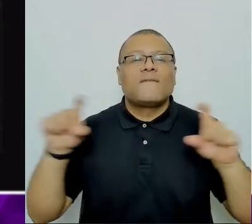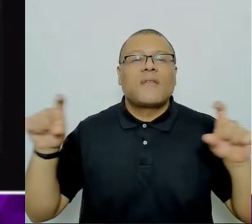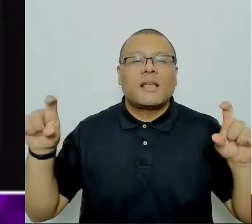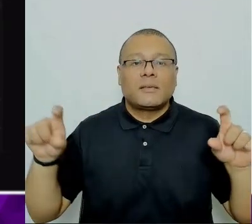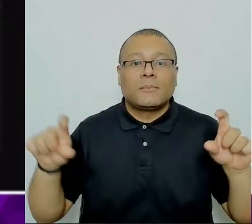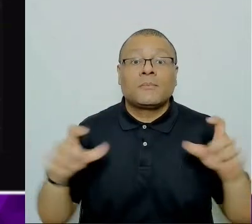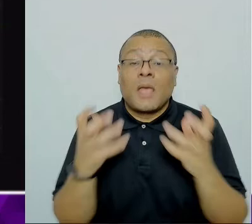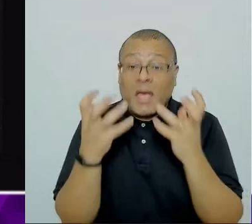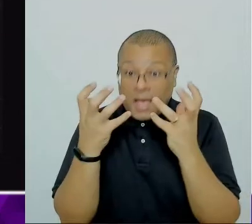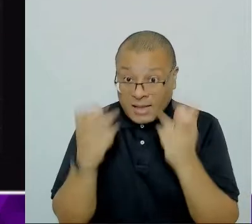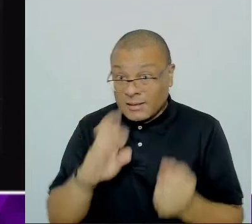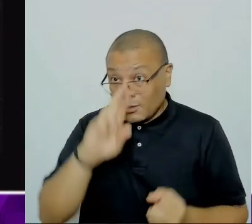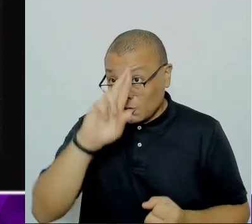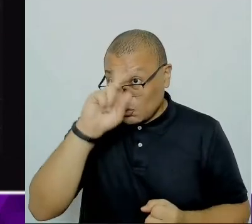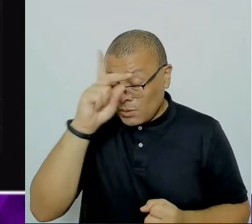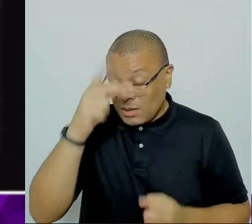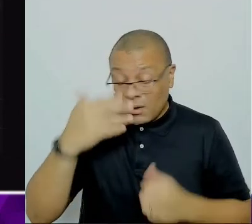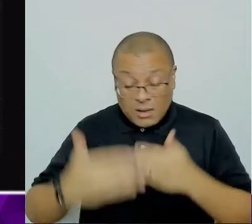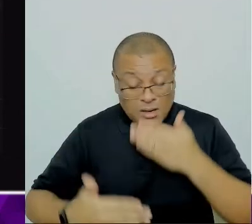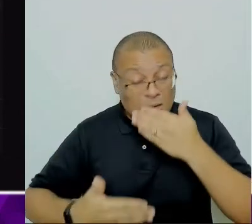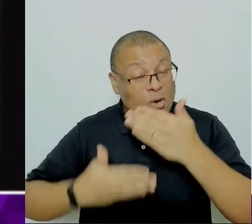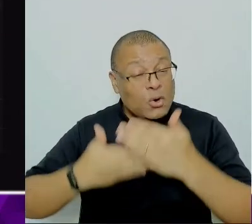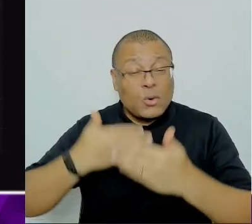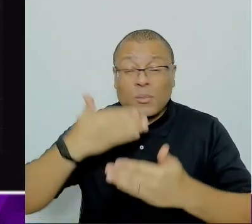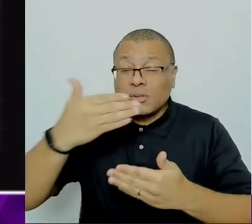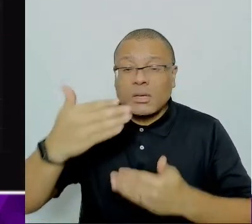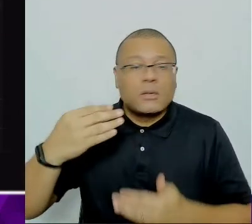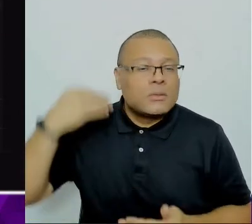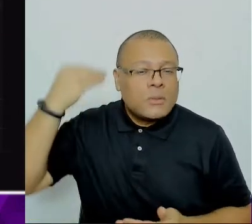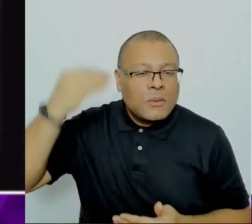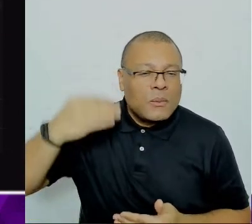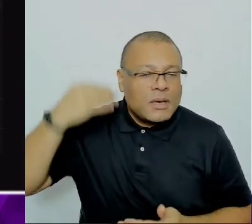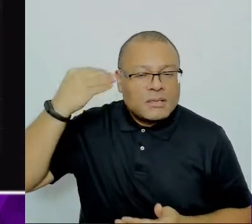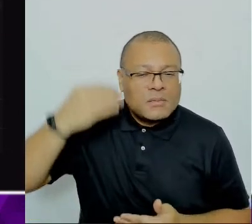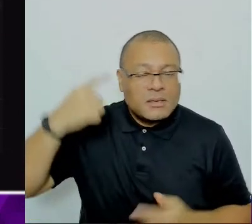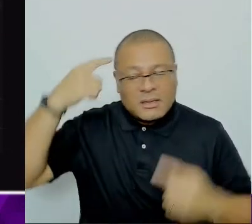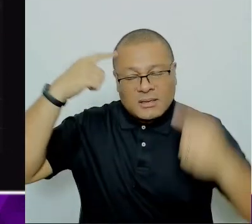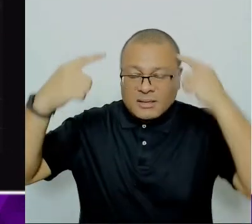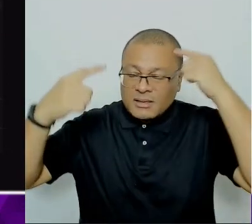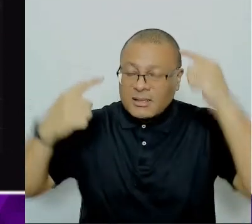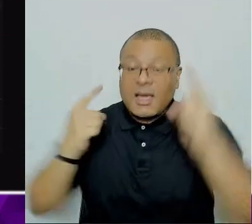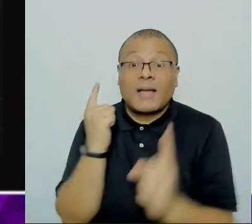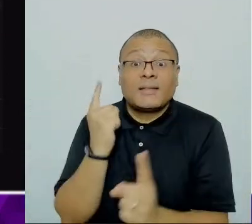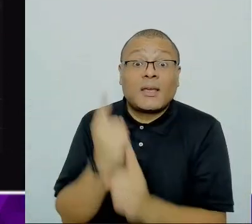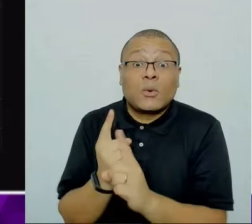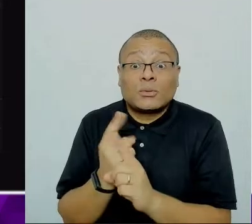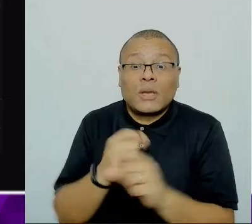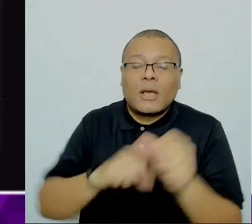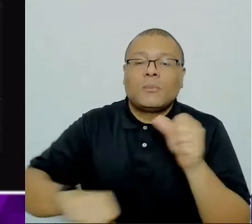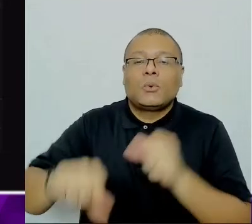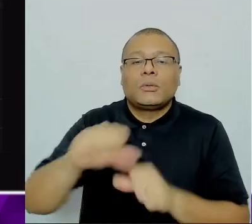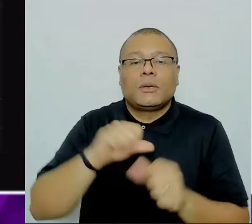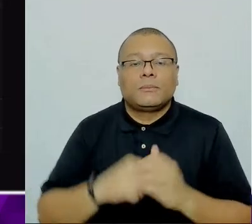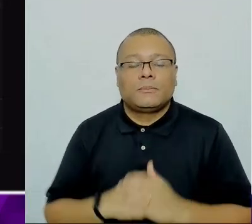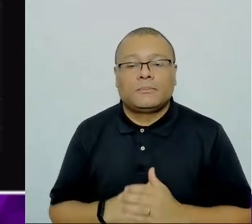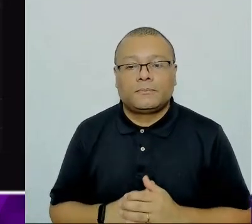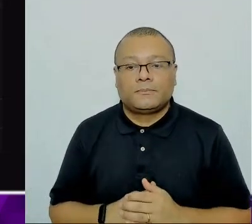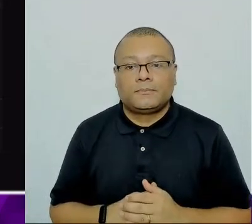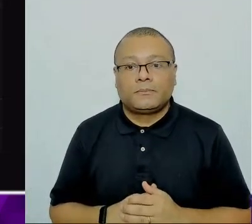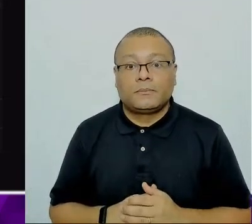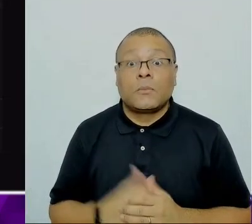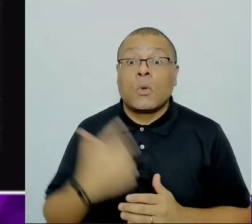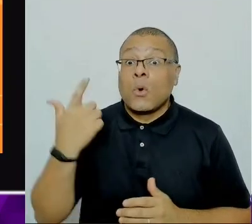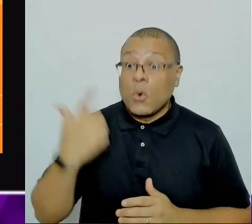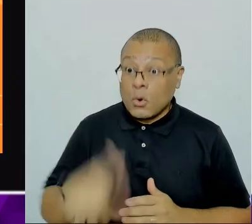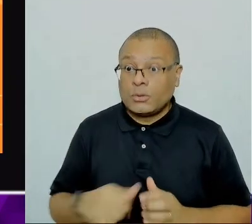o fracasso como parte do processo. Mantenha essa experimentação e interação de ideias até encontrar ajuste de mercado. Ou se não,